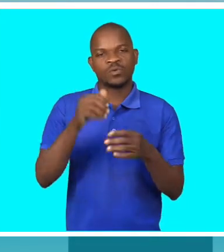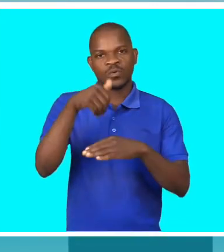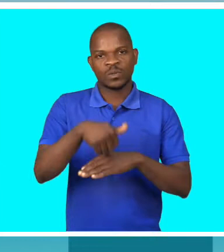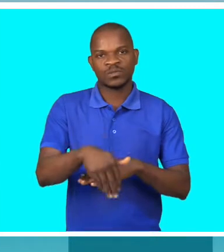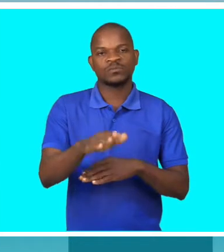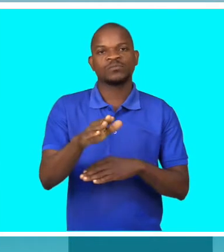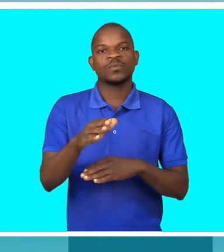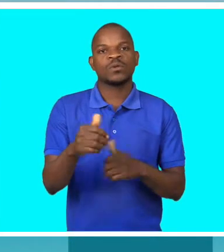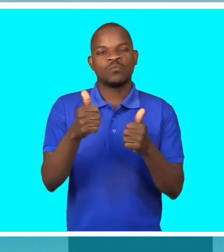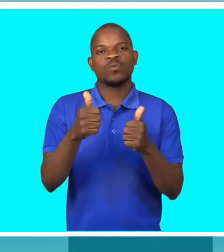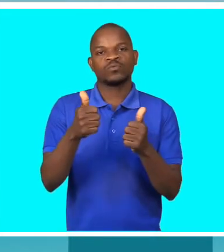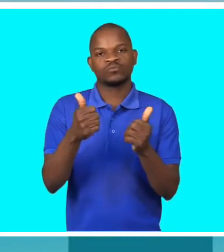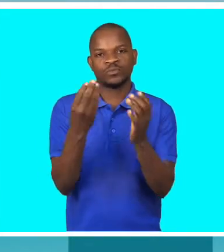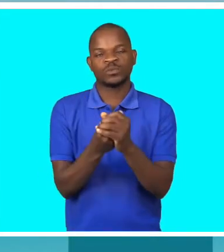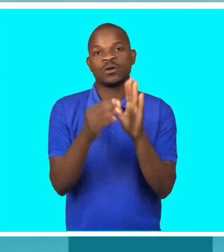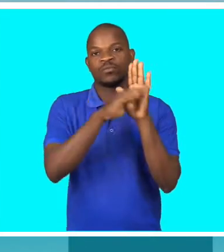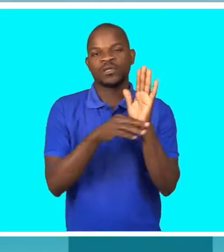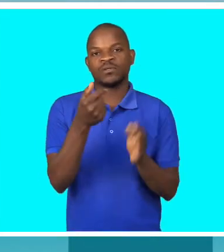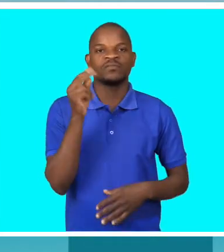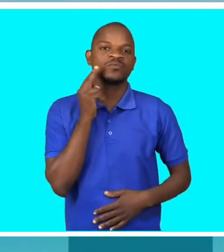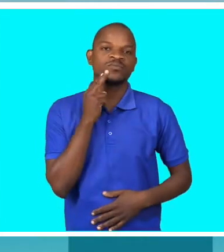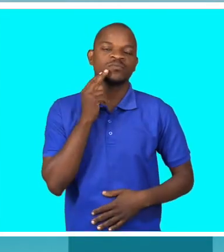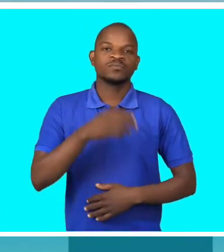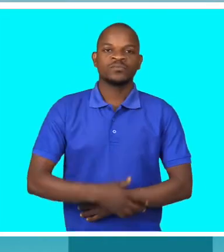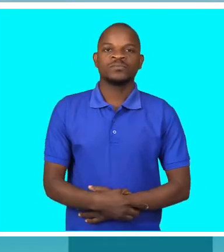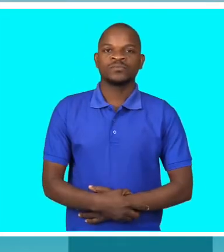continuação de boa companhia ao programa da TV Surto.